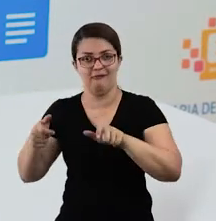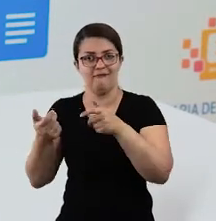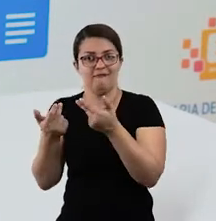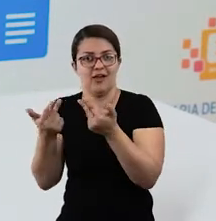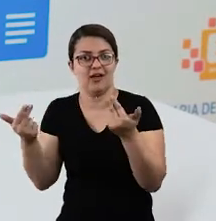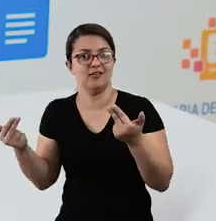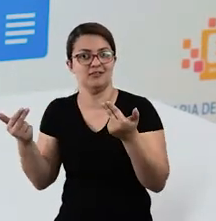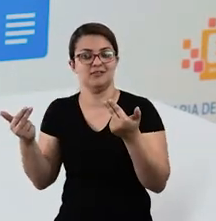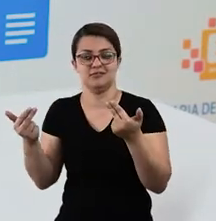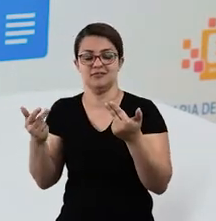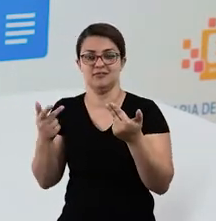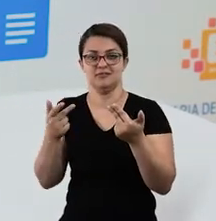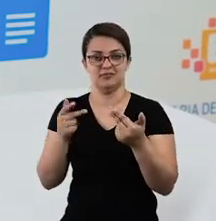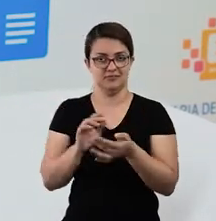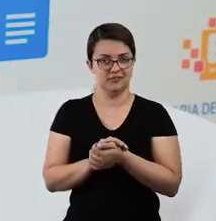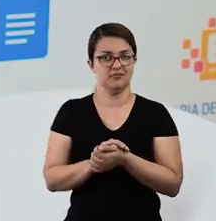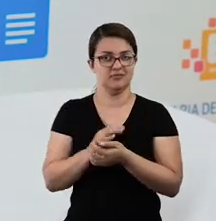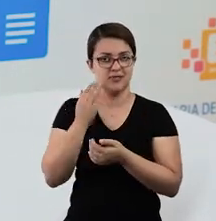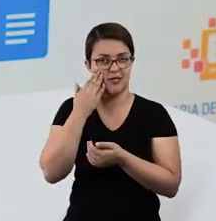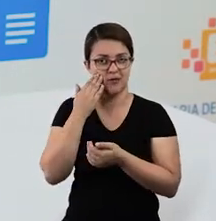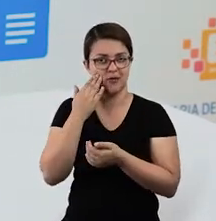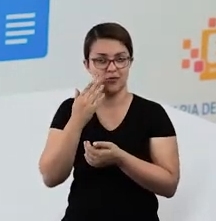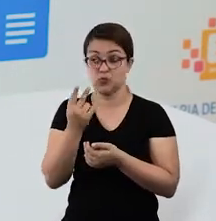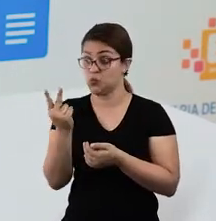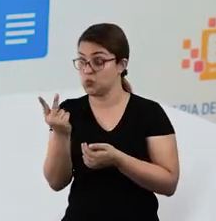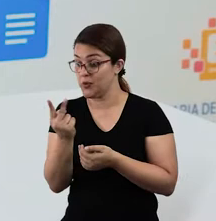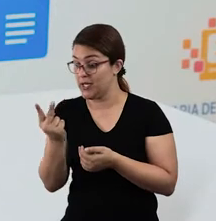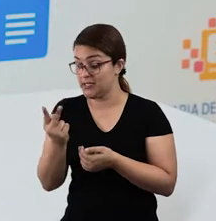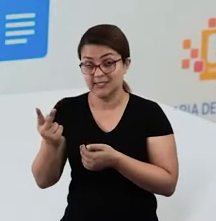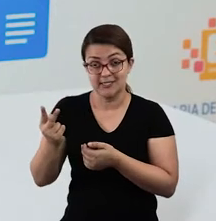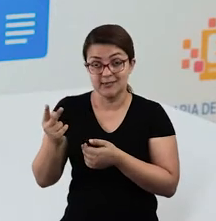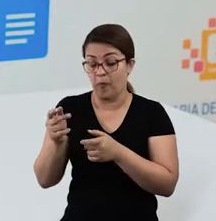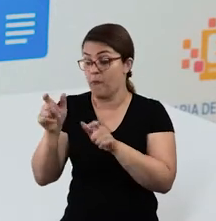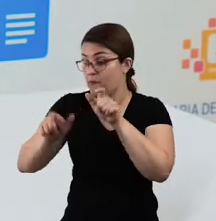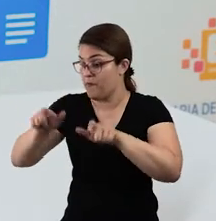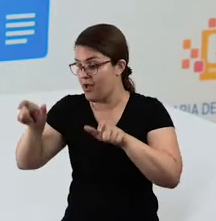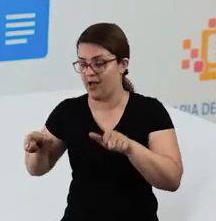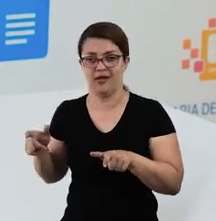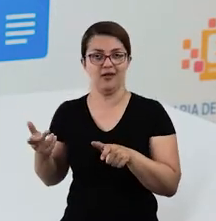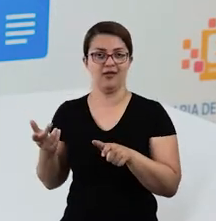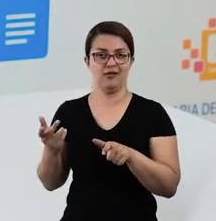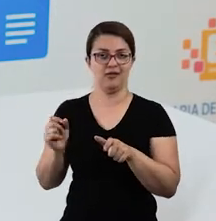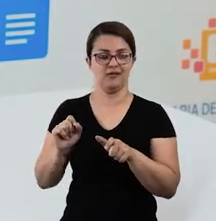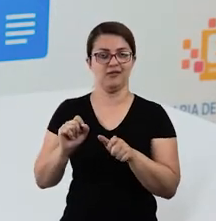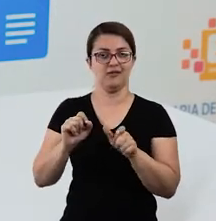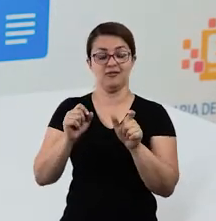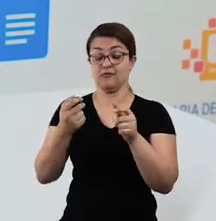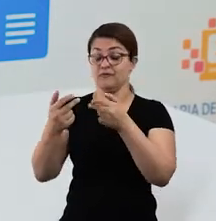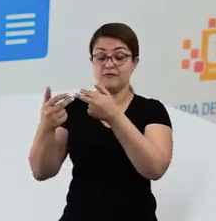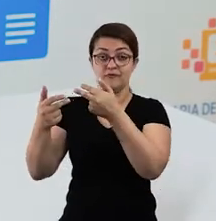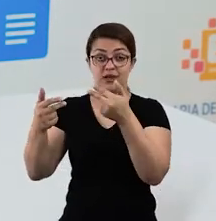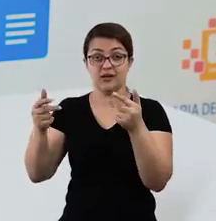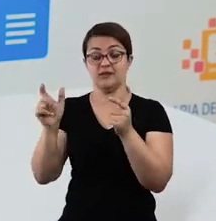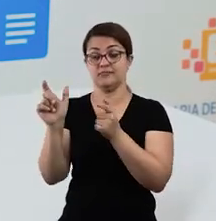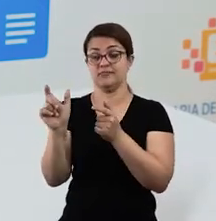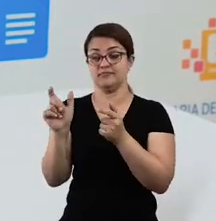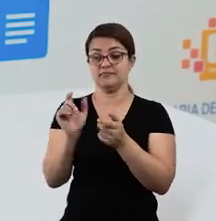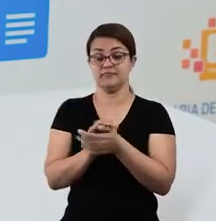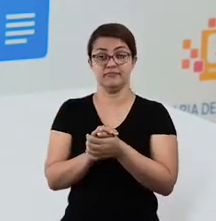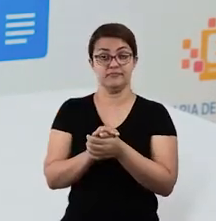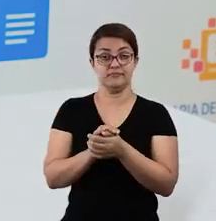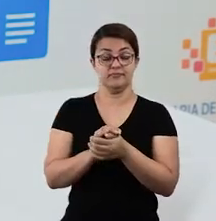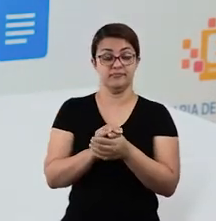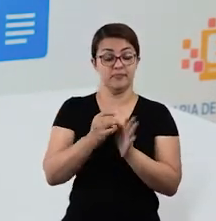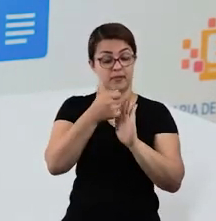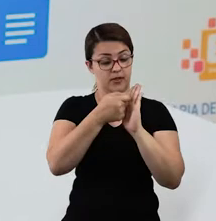pessoas. Você fala duas pessoas. Porque tem mais de uma pessoa, então está no plural. Então você vai